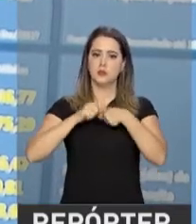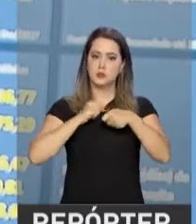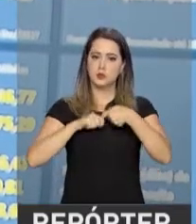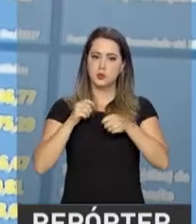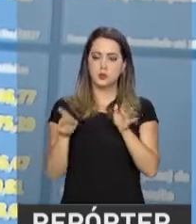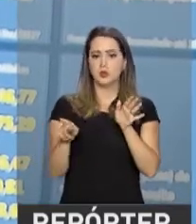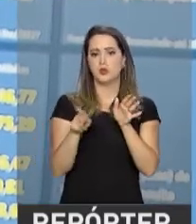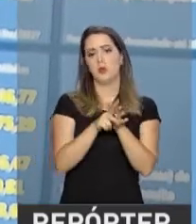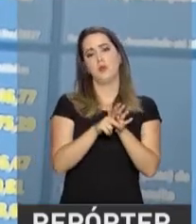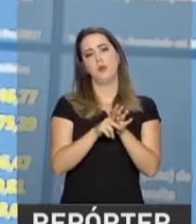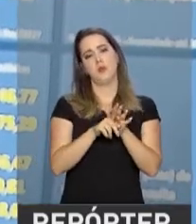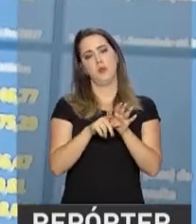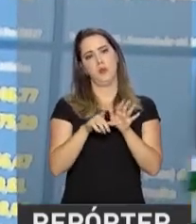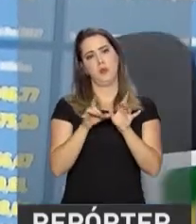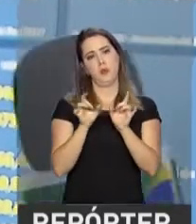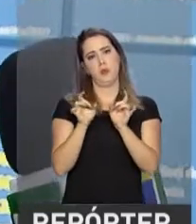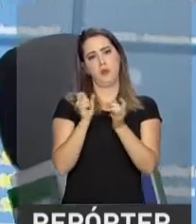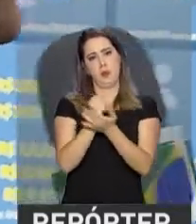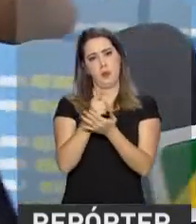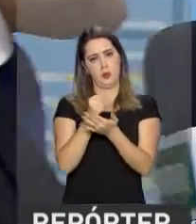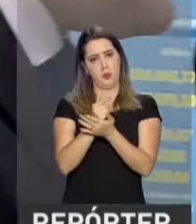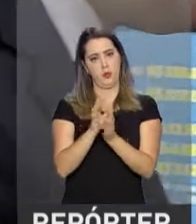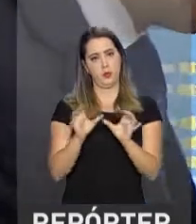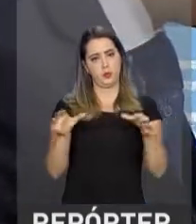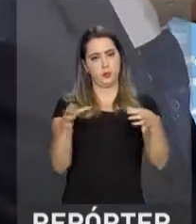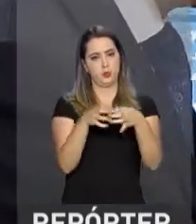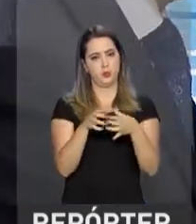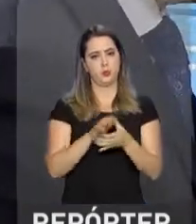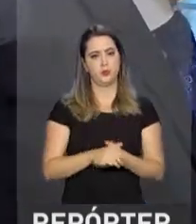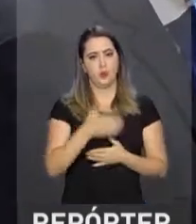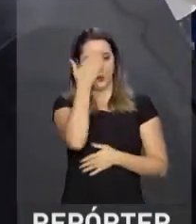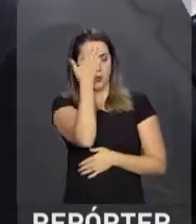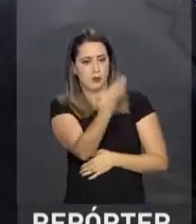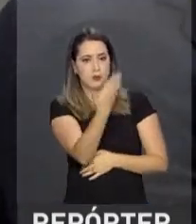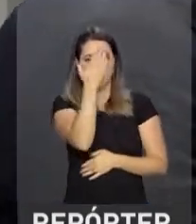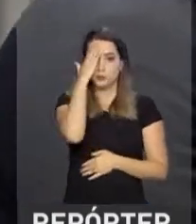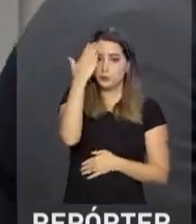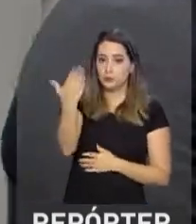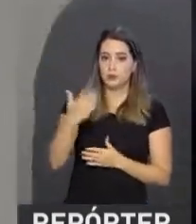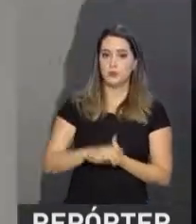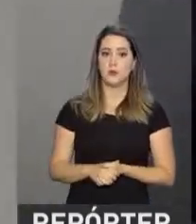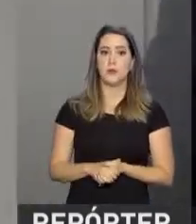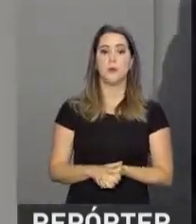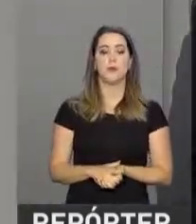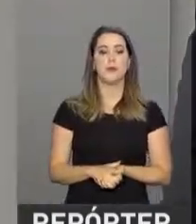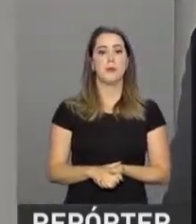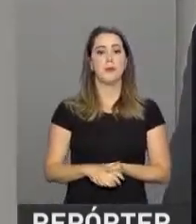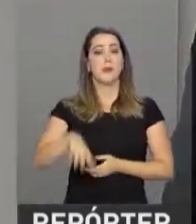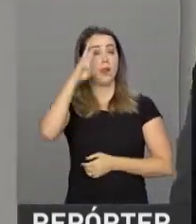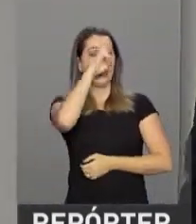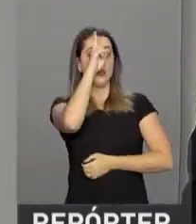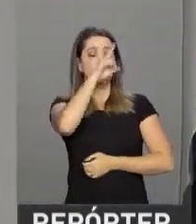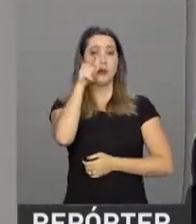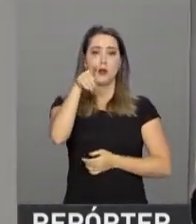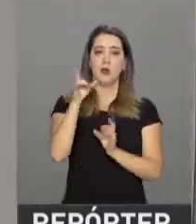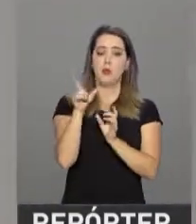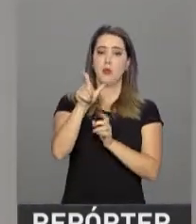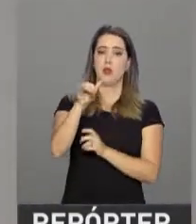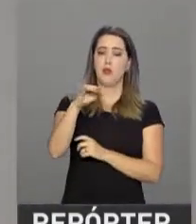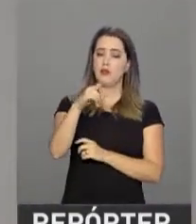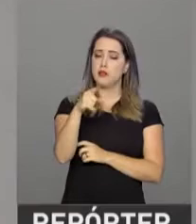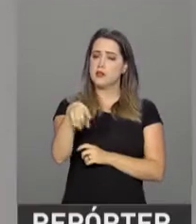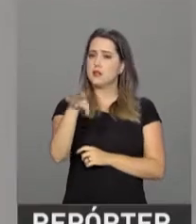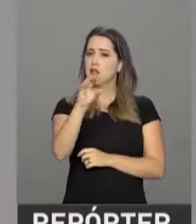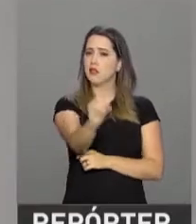próprio processo licitatório muito obrigado pela entrevista o secretário obrigado até a próxima lembrando que a licitação para